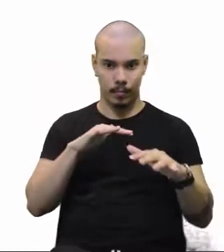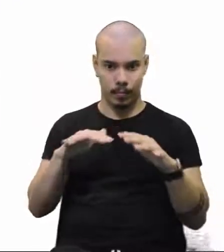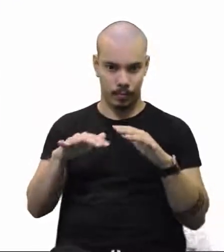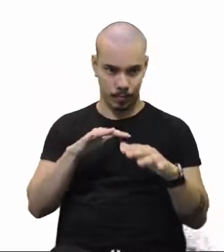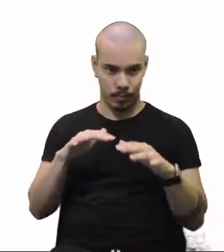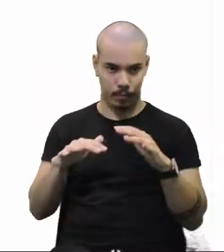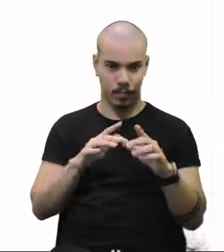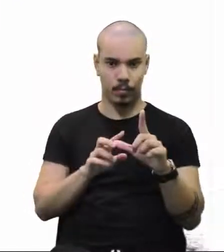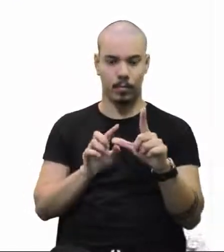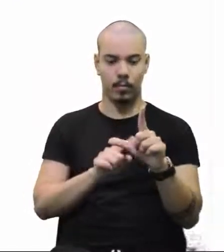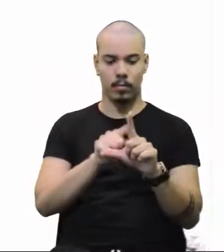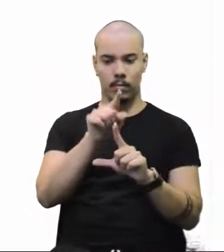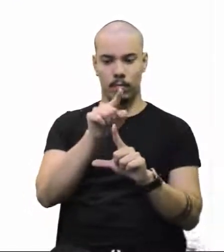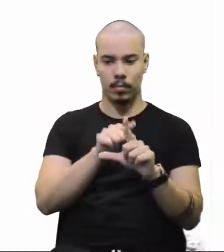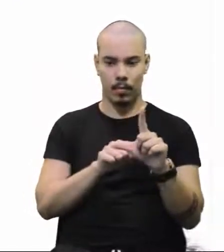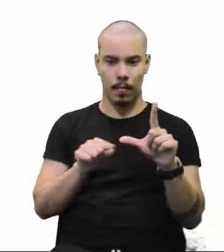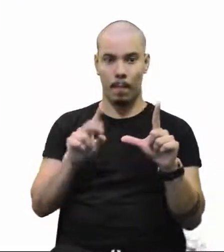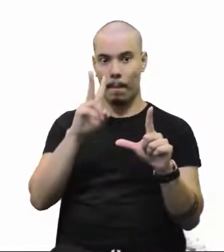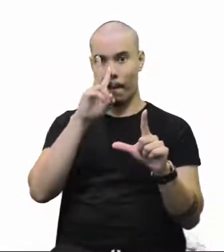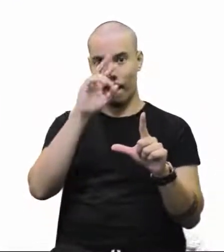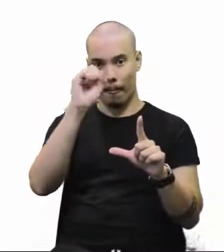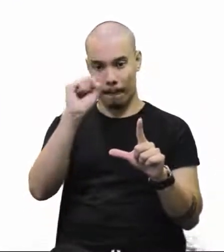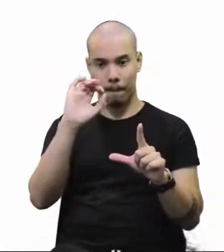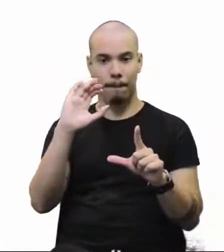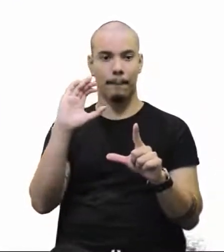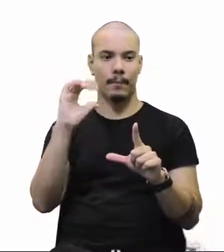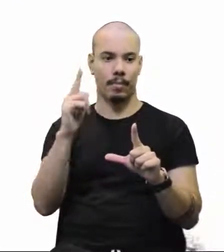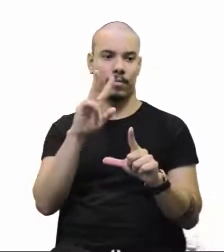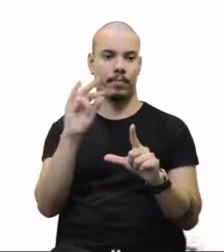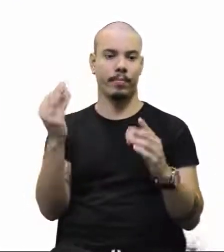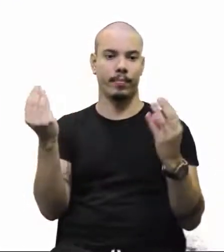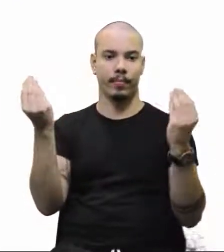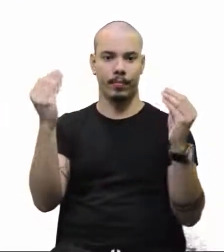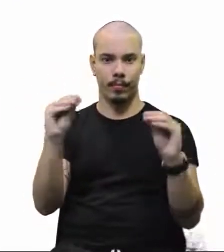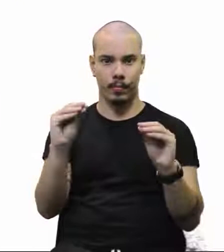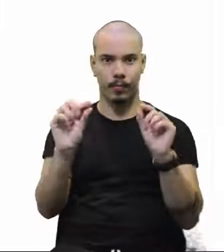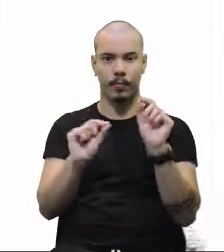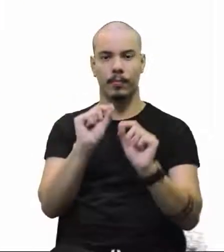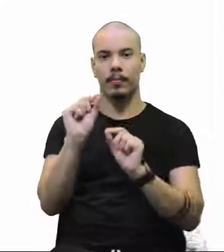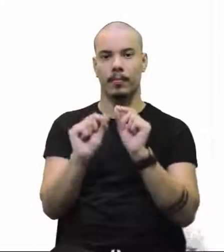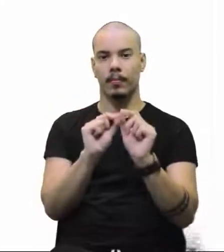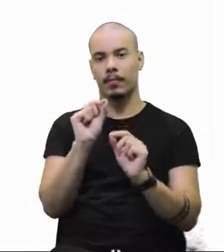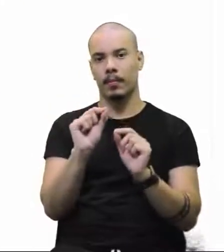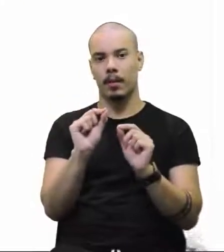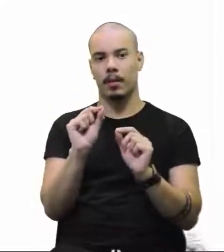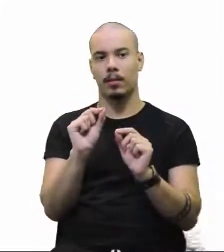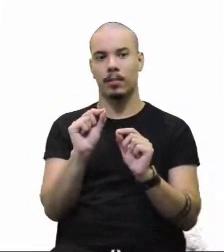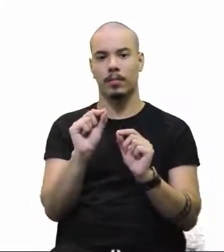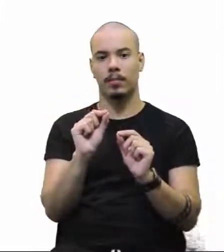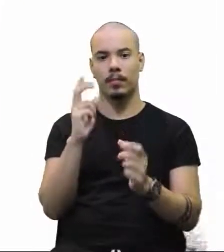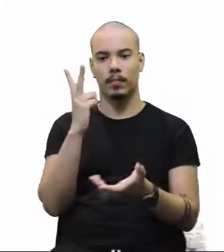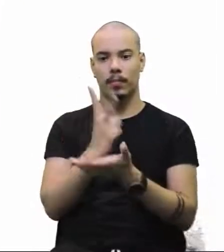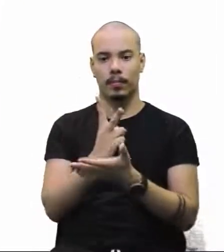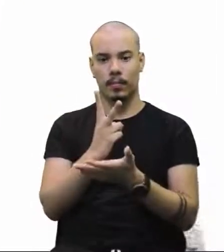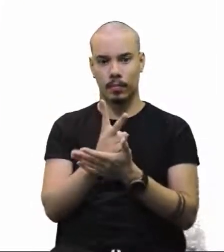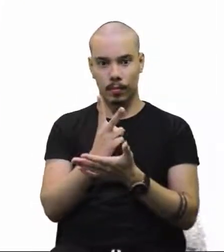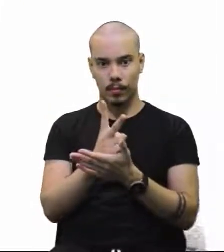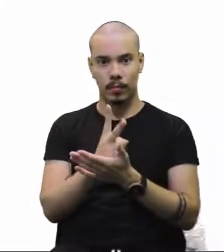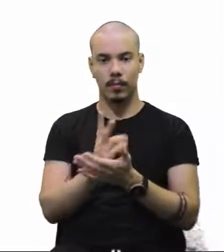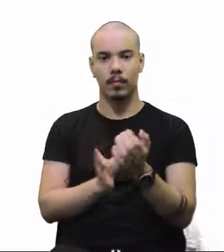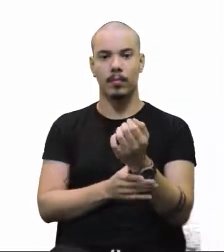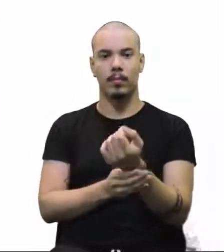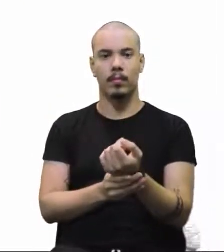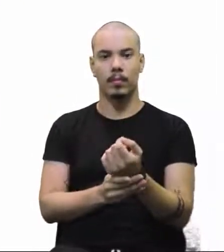representado uma força magnética. Lógico, o empurrão ele vai configurar para baixo, né? Mas aí tem que ser a